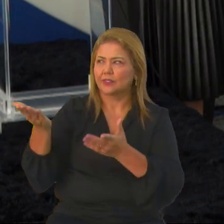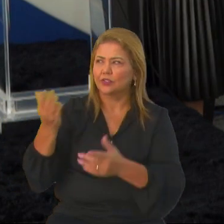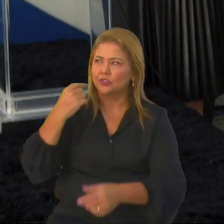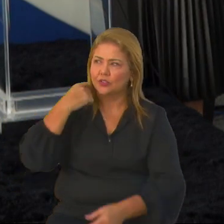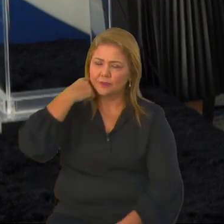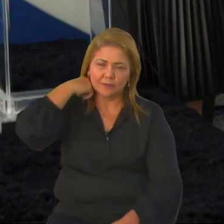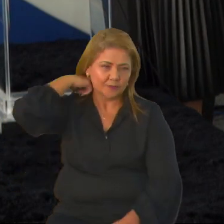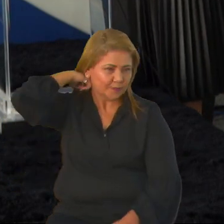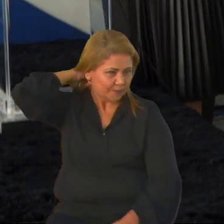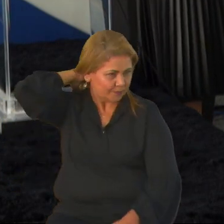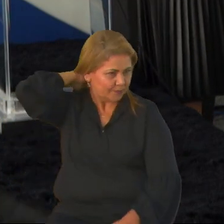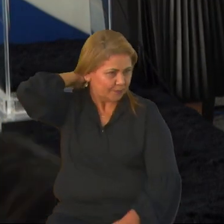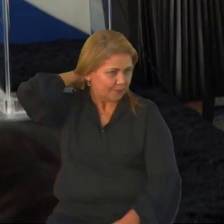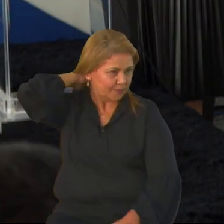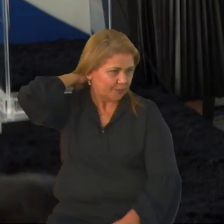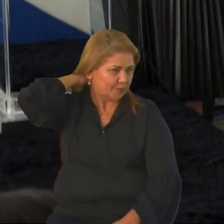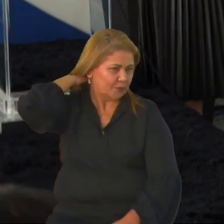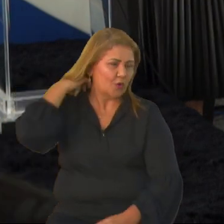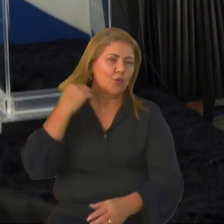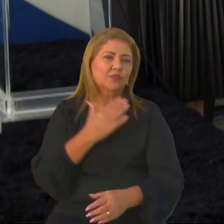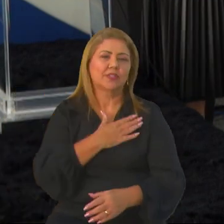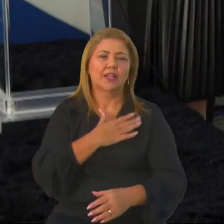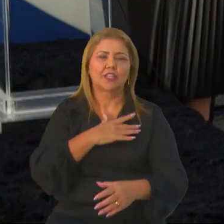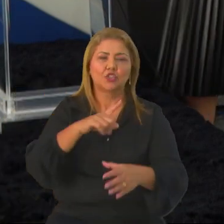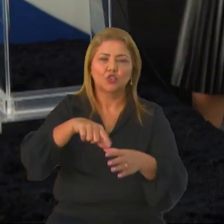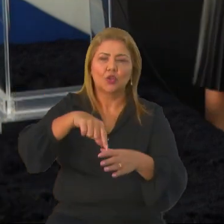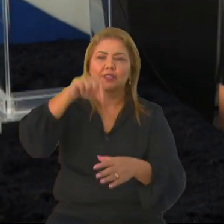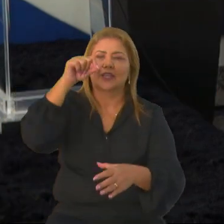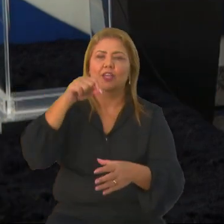eu gostaria de sortear 3 livros.